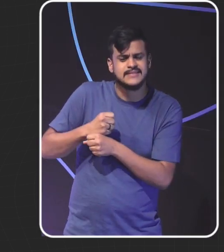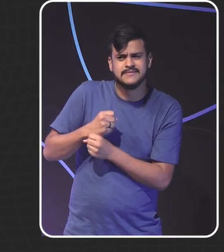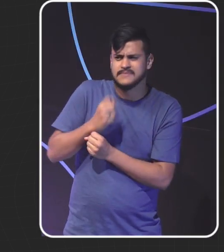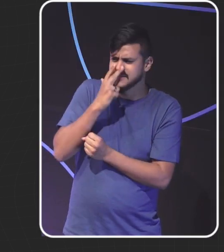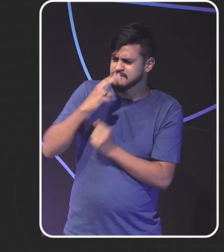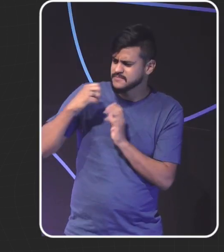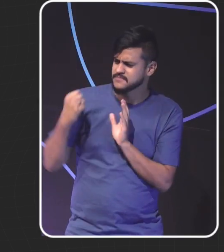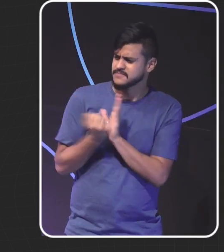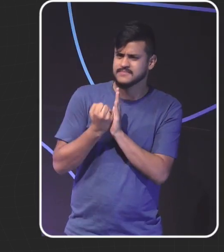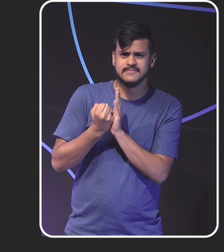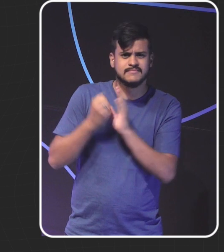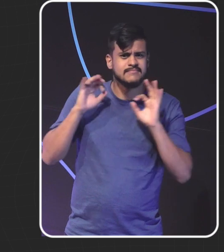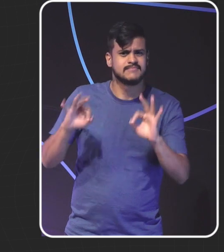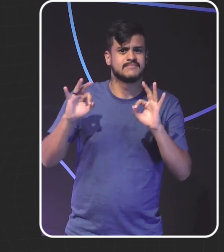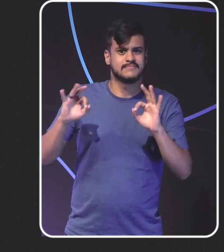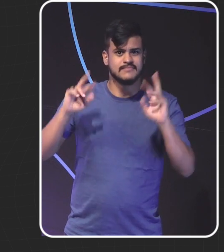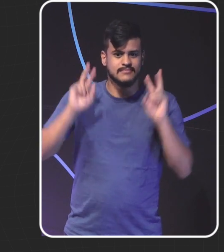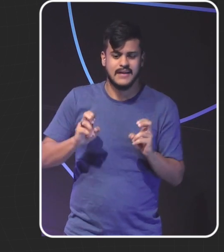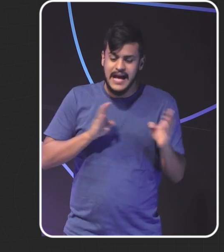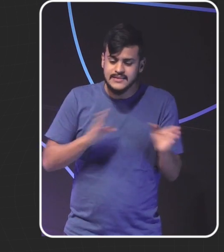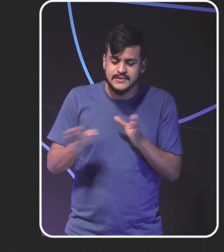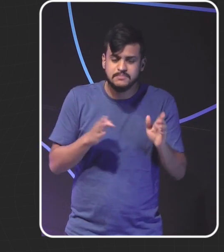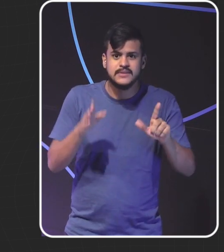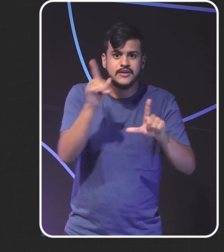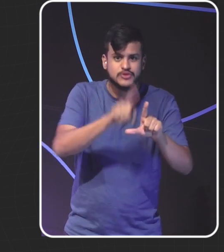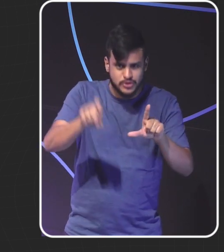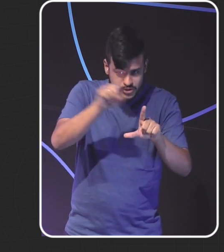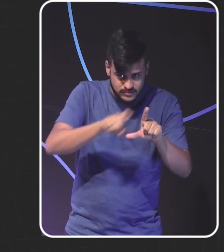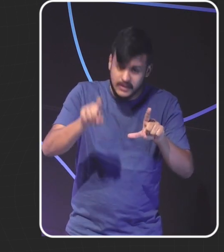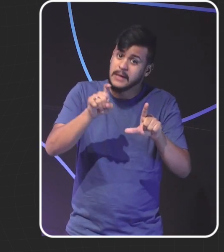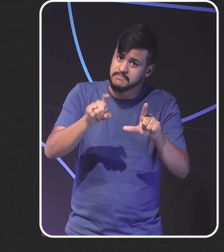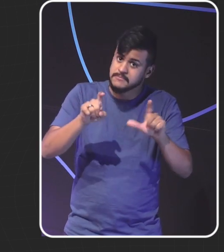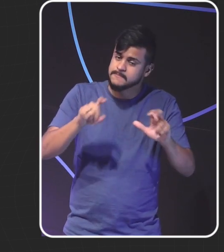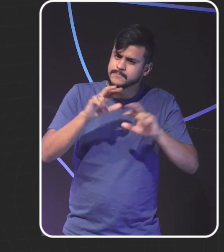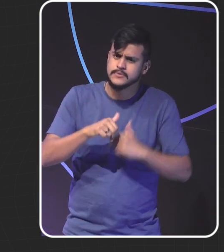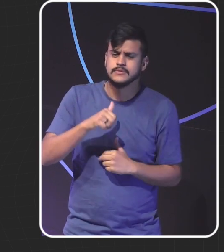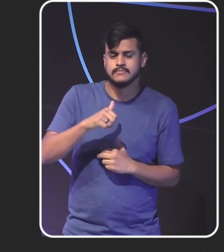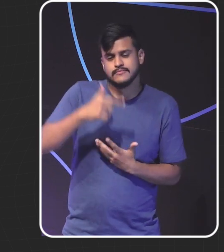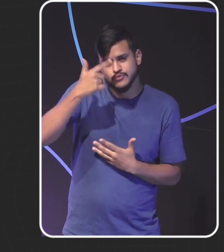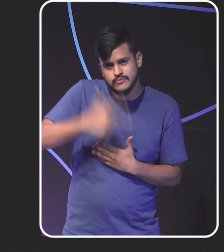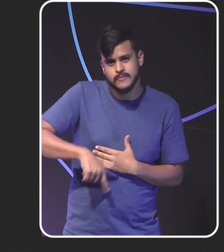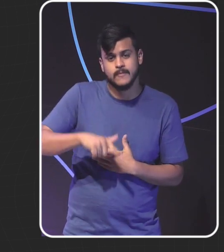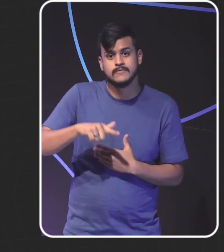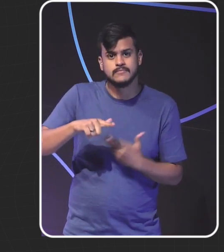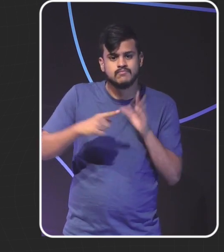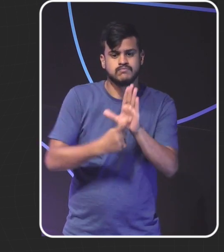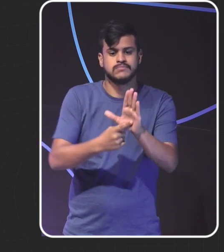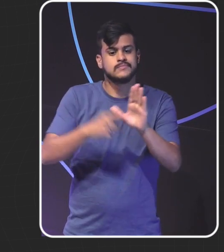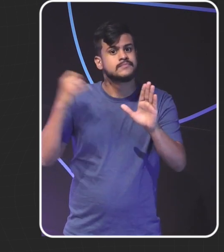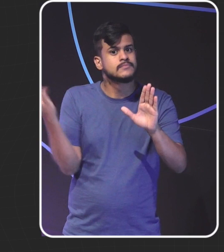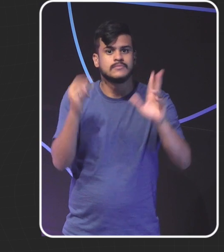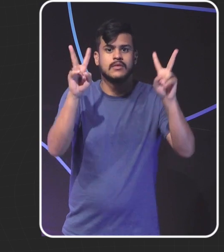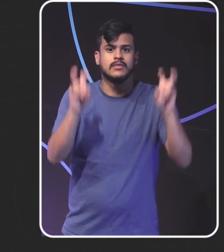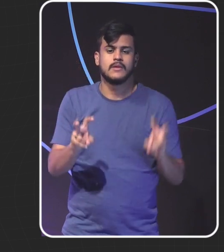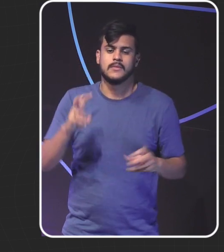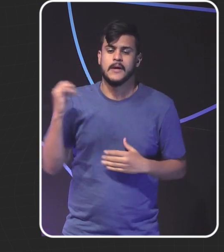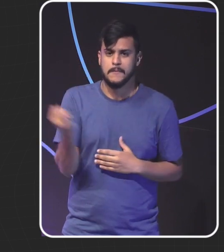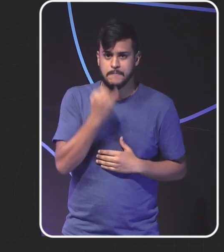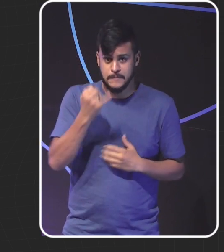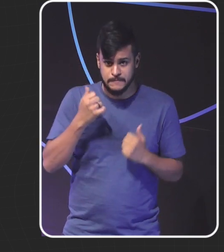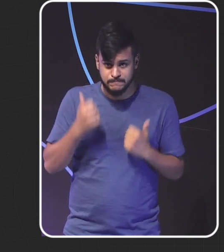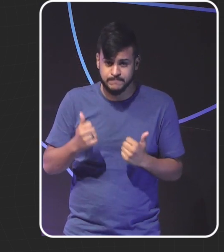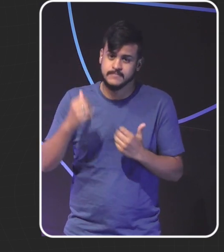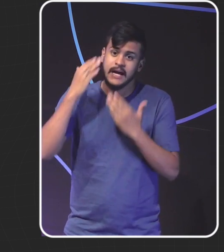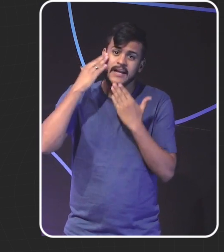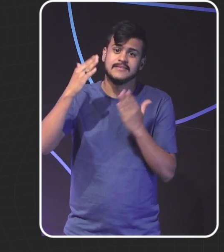um marco, né, da acessibilidade digital e vem, acho que cada vez mais reforçando a importância desse tema. Agradeço muito a